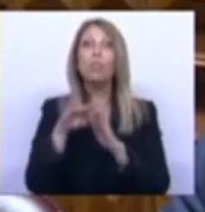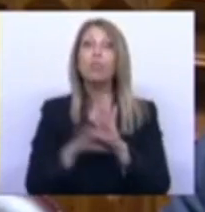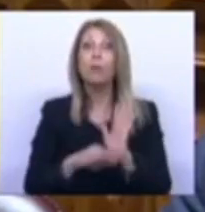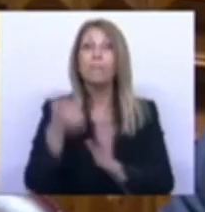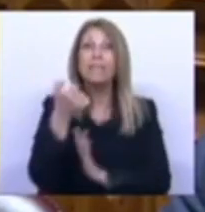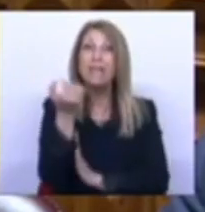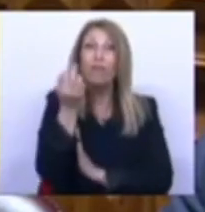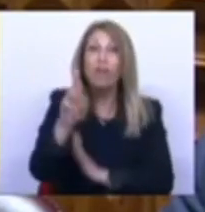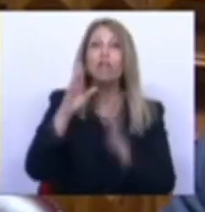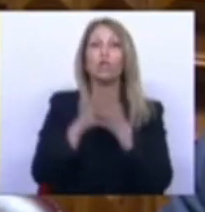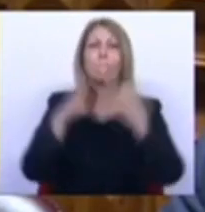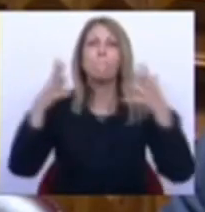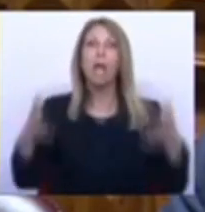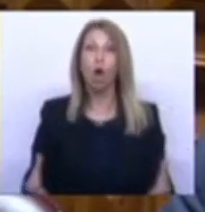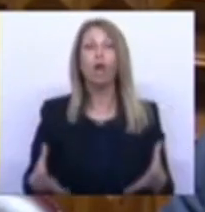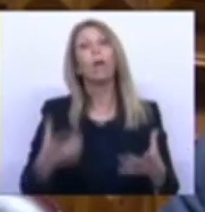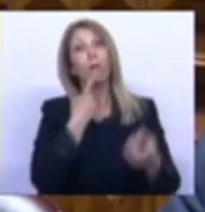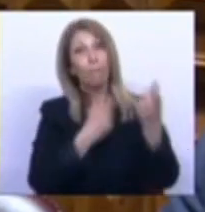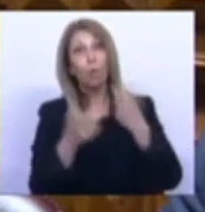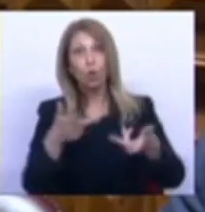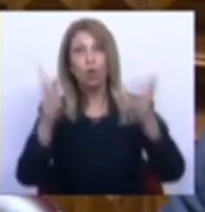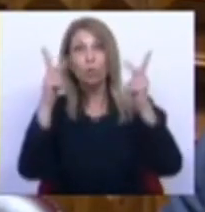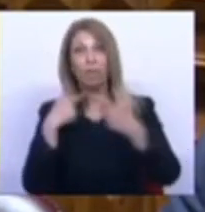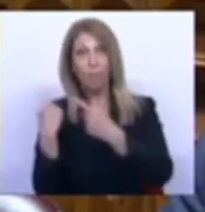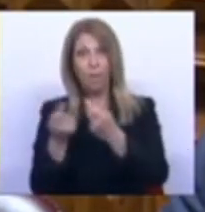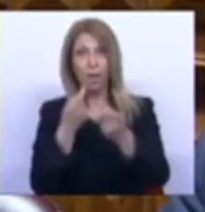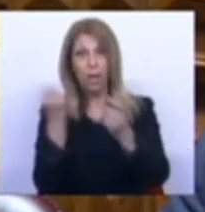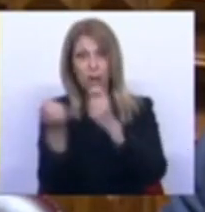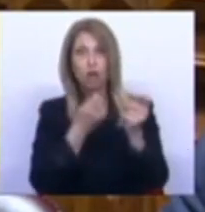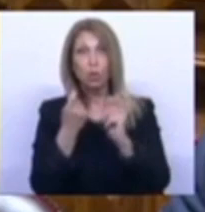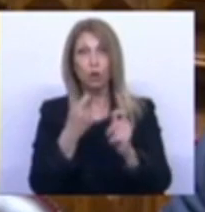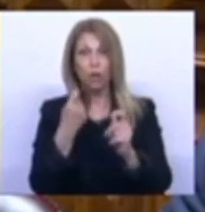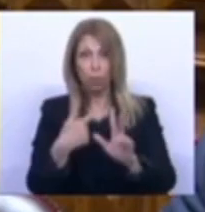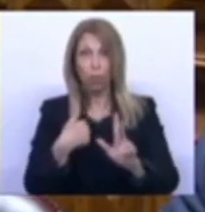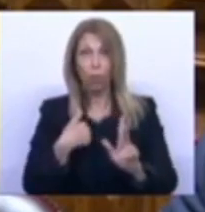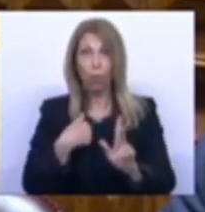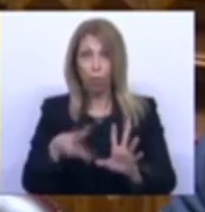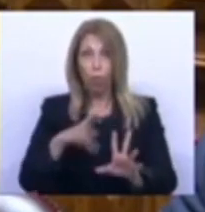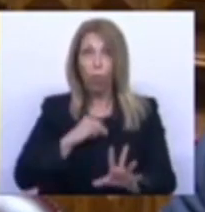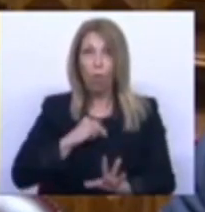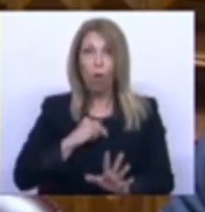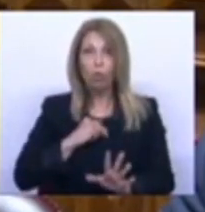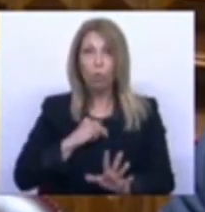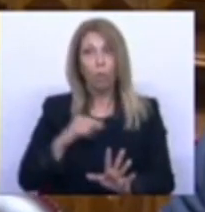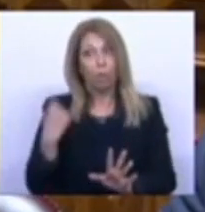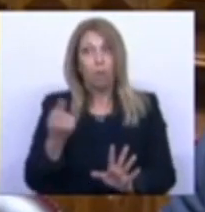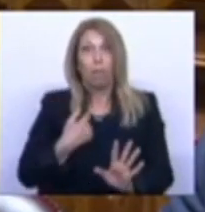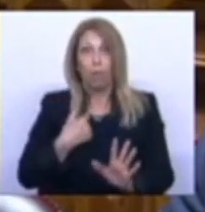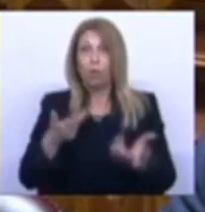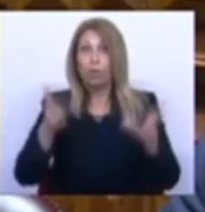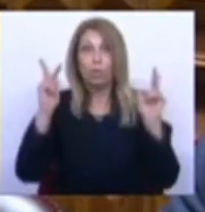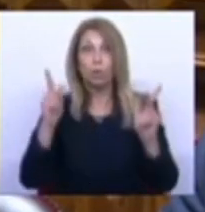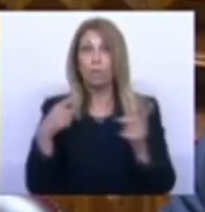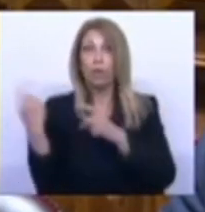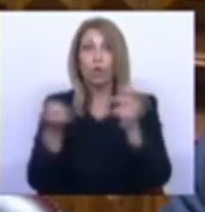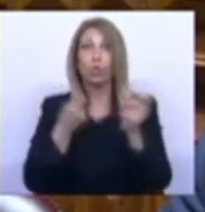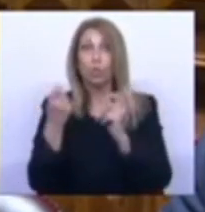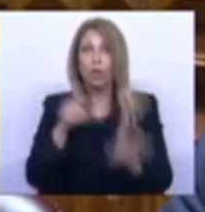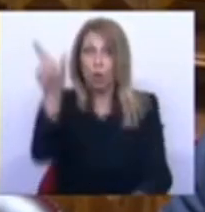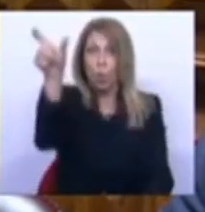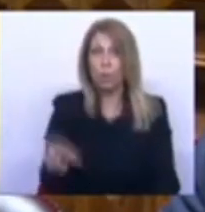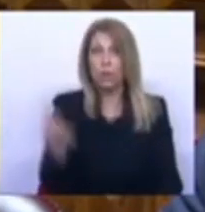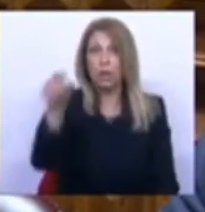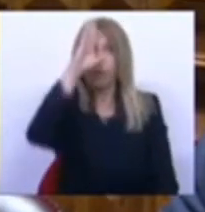Está disposto a discuti-lo connosco? Estaremos disposto a discutir com ele, consigo e com o seu Governo, porque é um